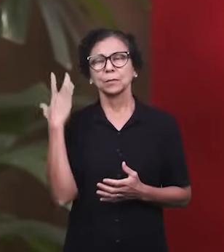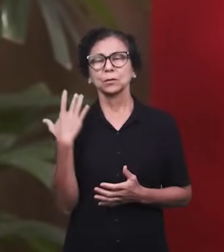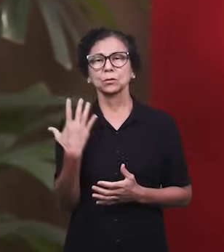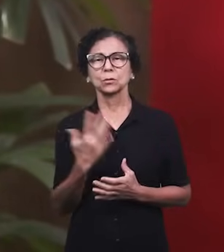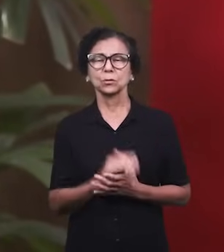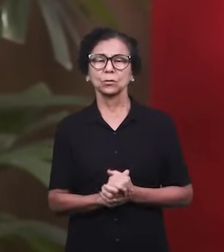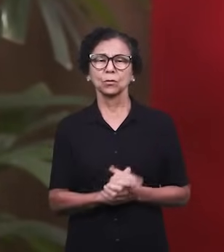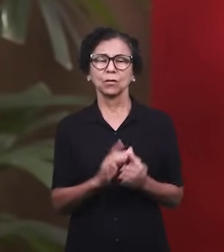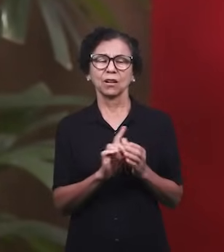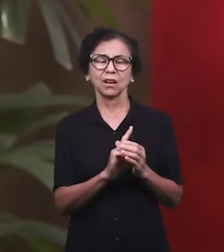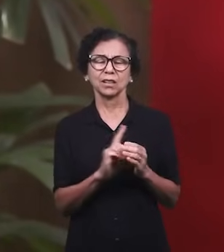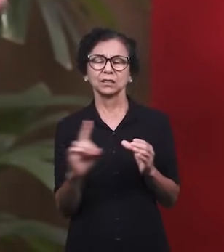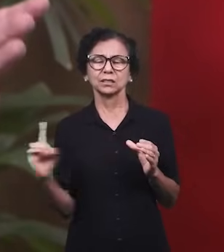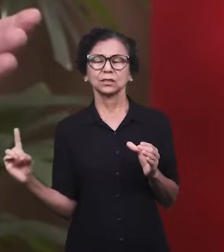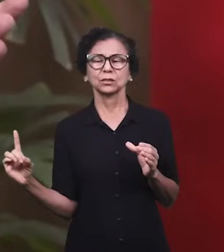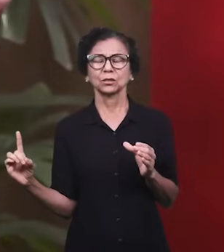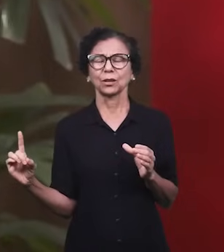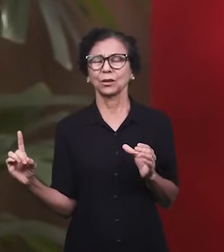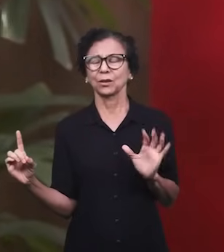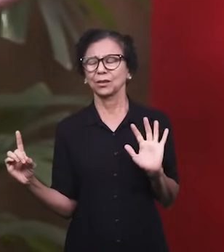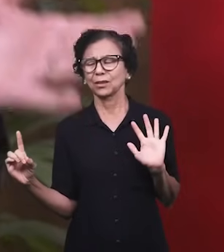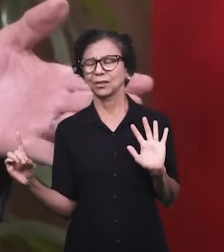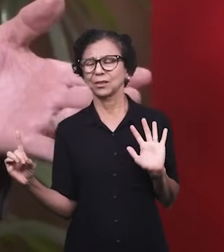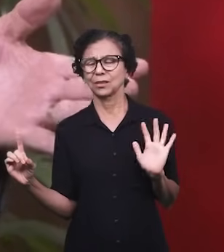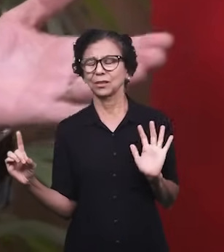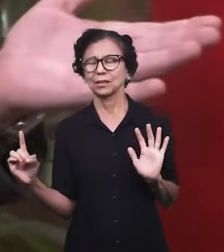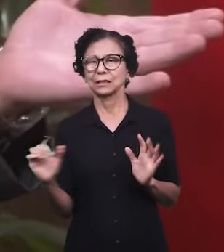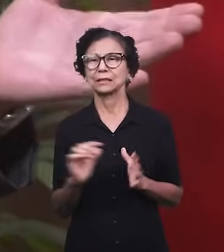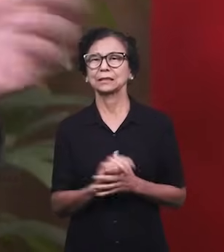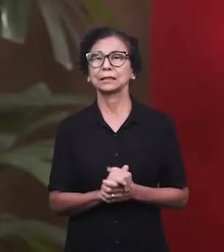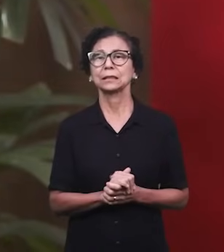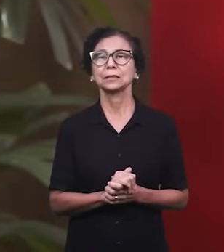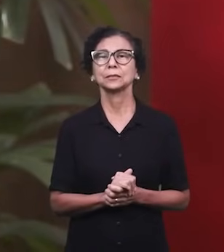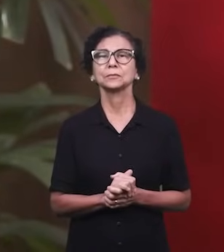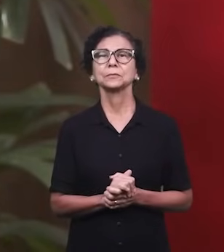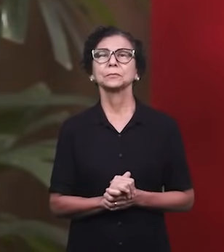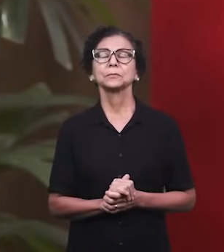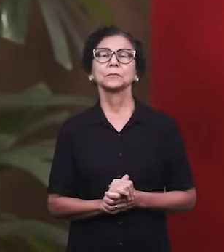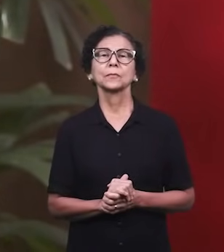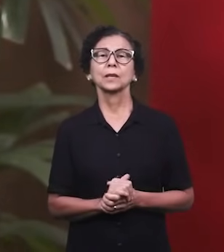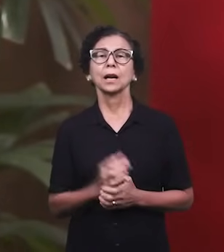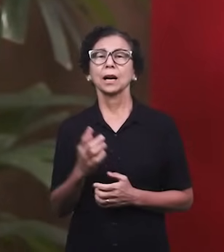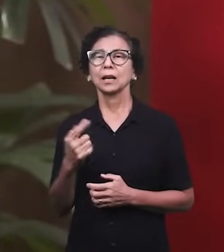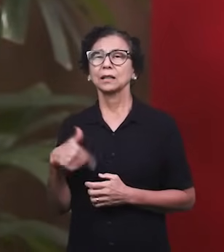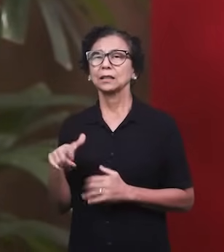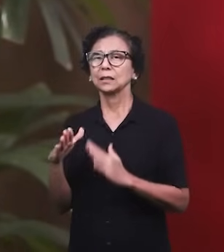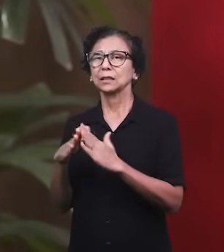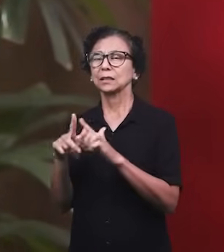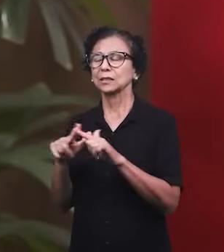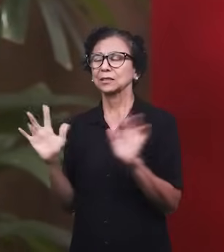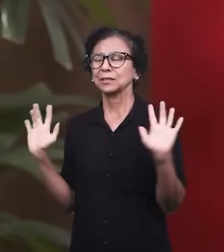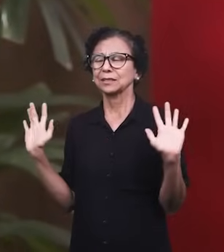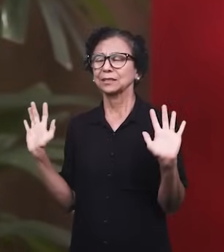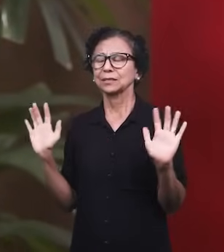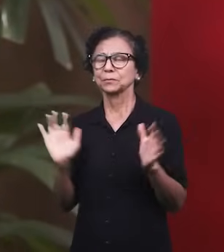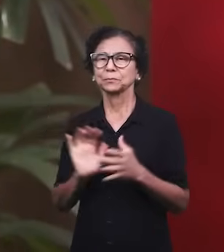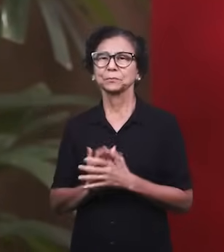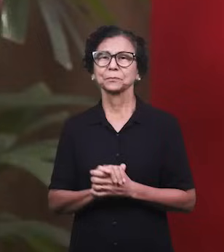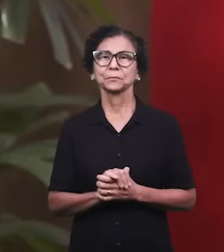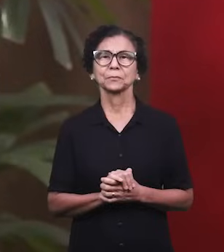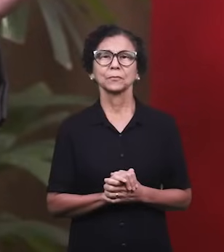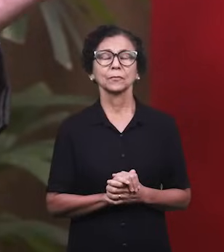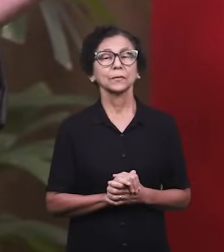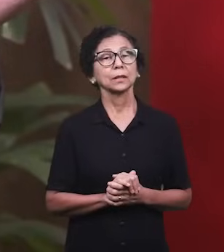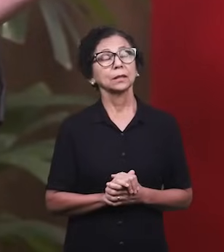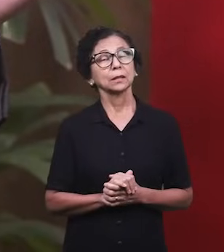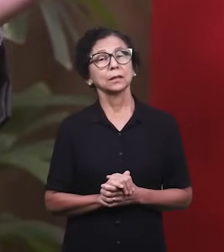pessoa adota com relação à integração dele ao corpo de Cristo, que é a igreja. Outras vezes até, como disse o apóstolo Paulo,